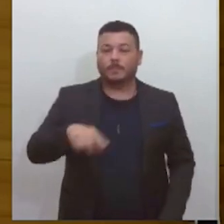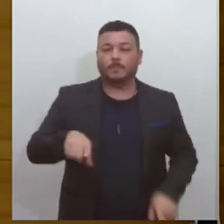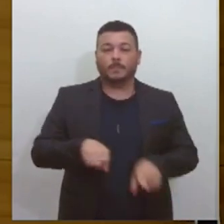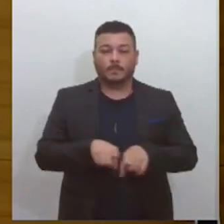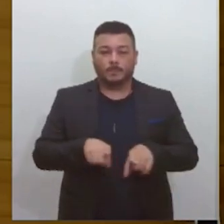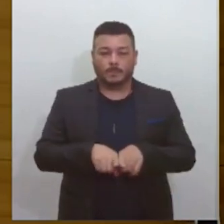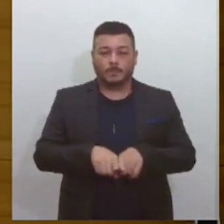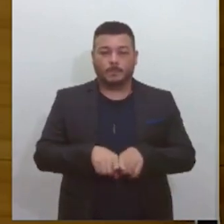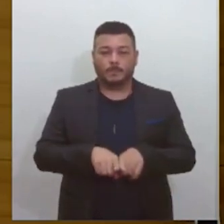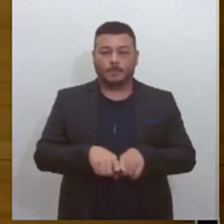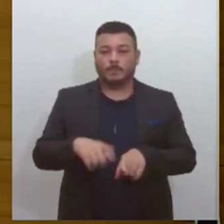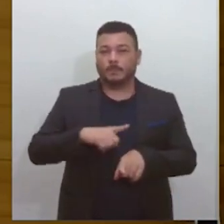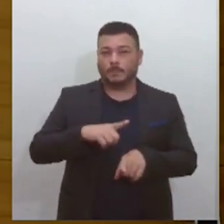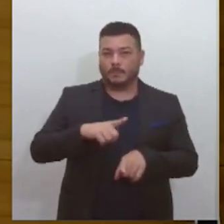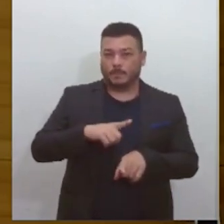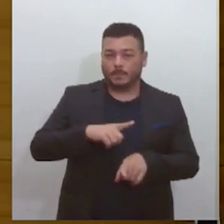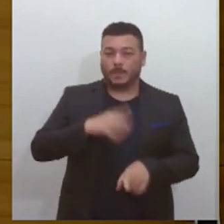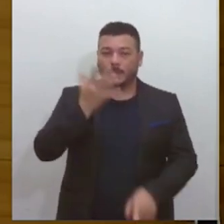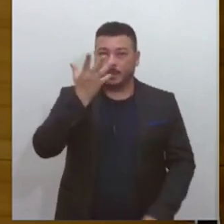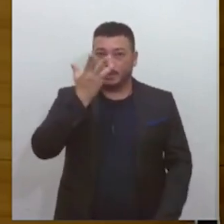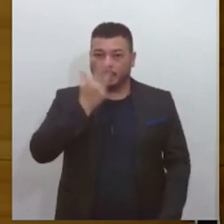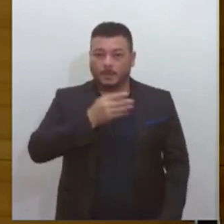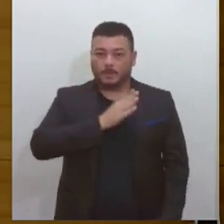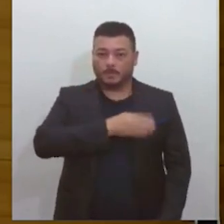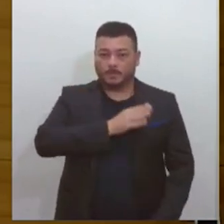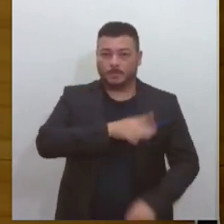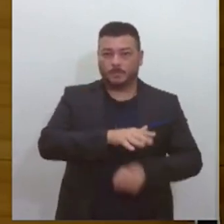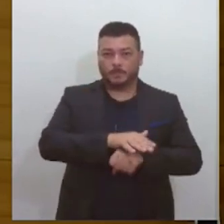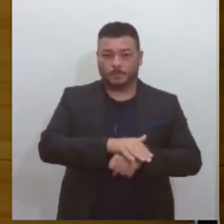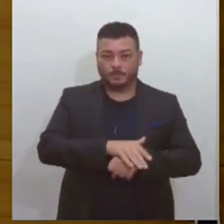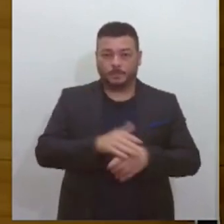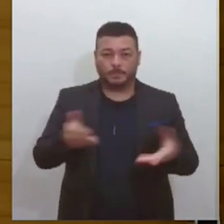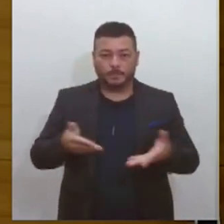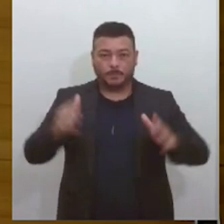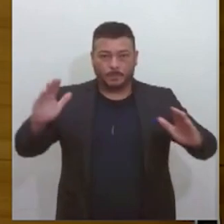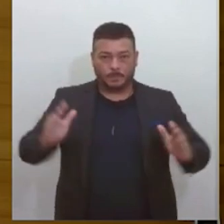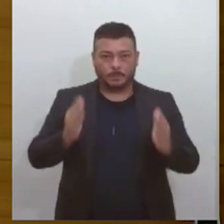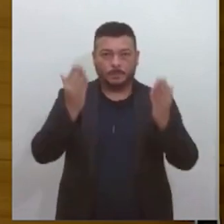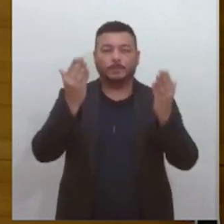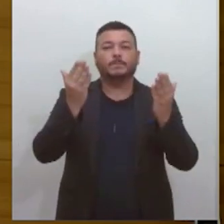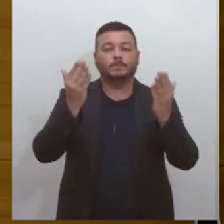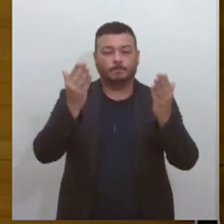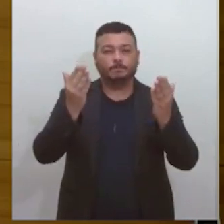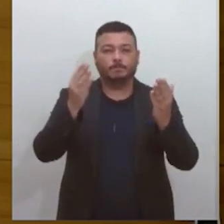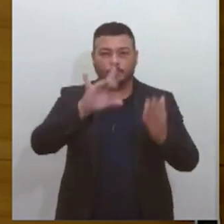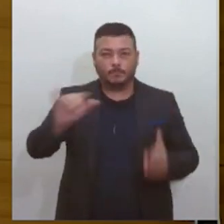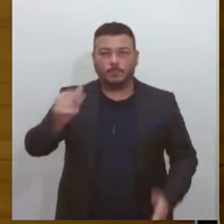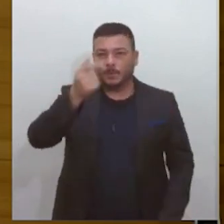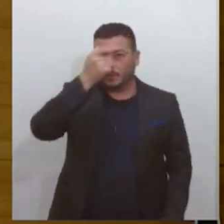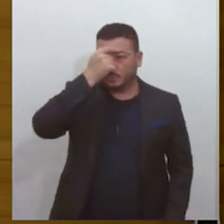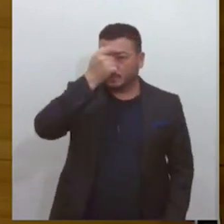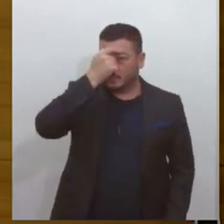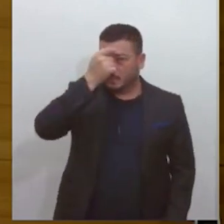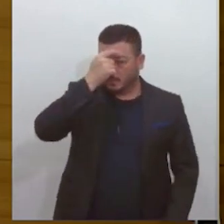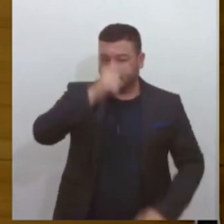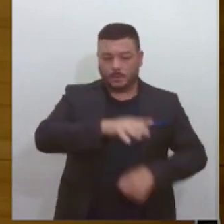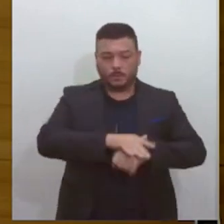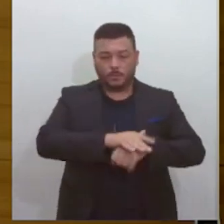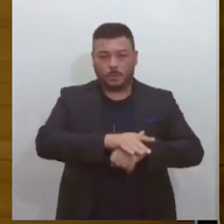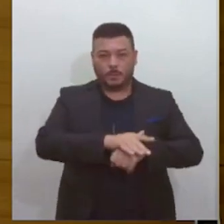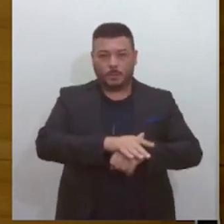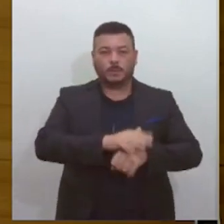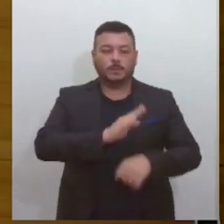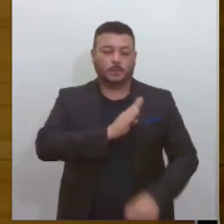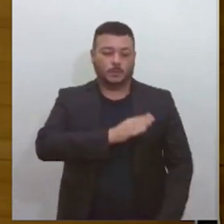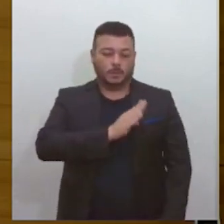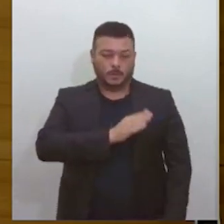crianças cardiopatas, né? Então, hoje se comemora o Dia de Conscientização das Cardiopatias Congênitas. A necessidade